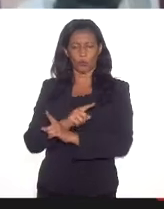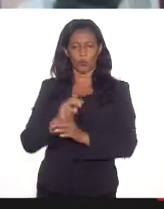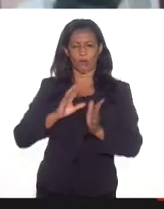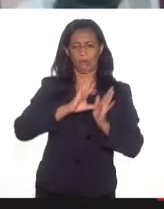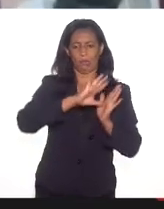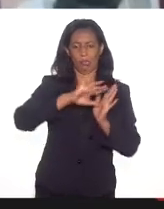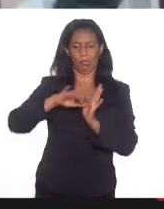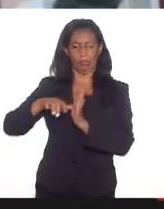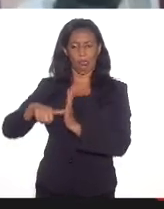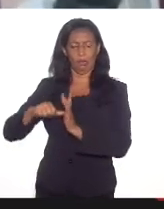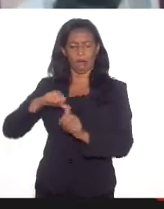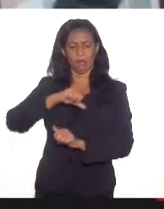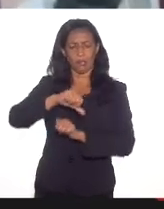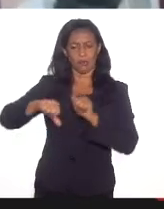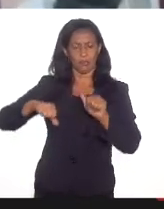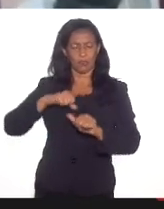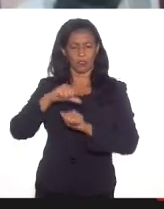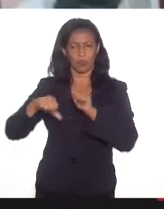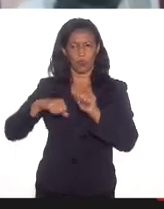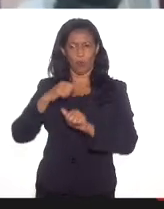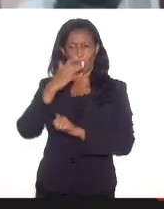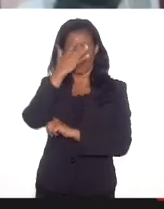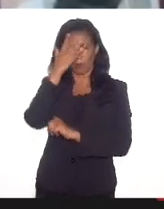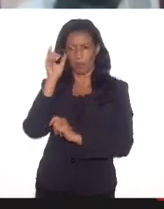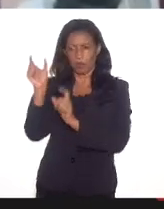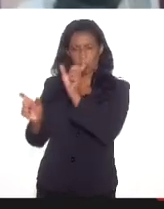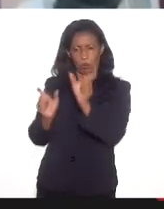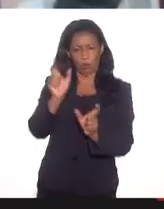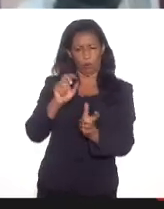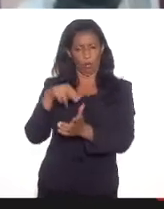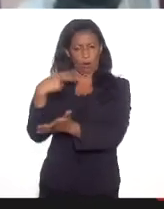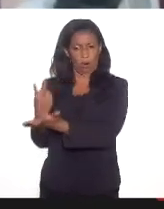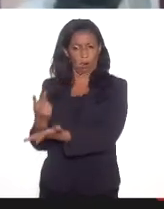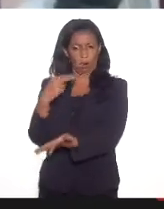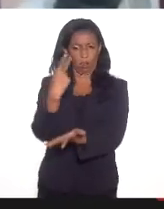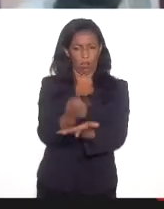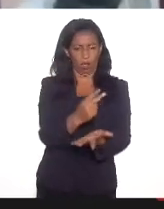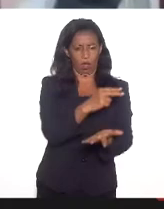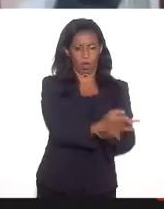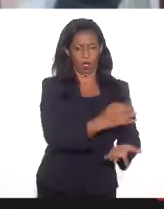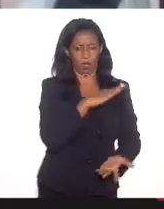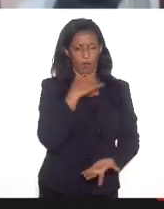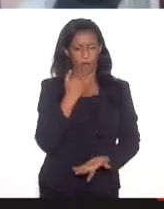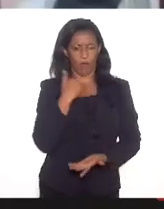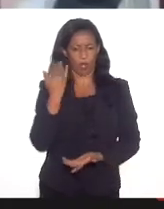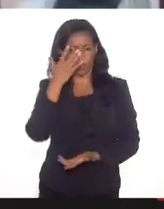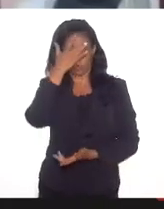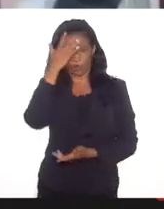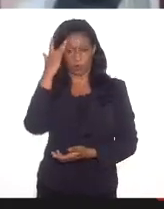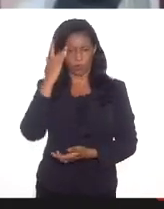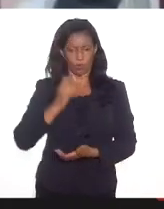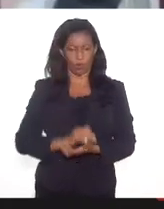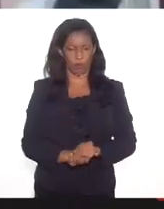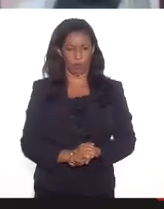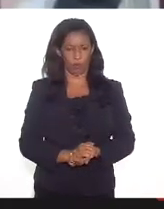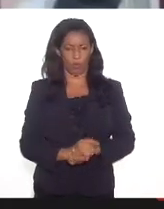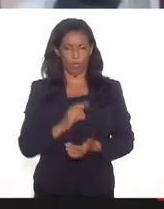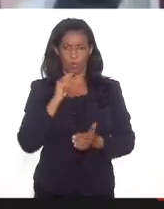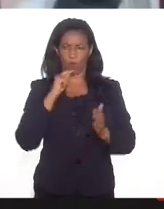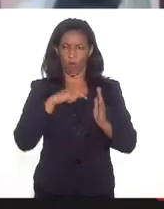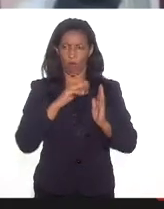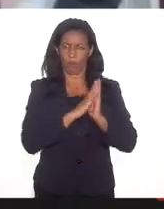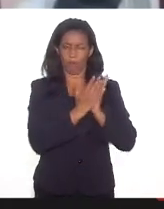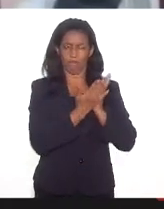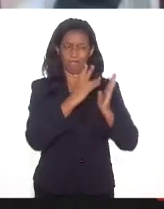ser transformado em cadáver é você assegurar a sobrevidência das pessoas e com base nesta